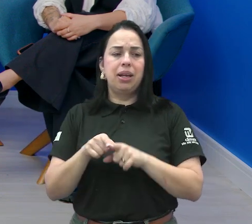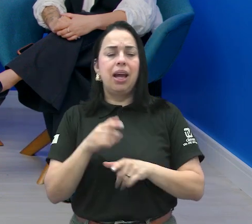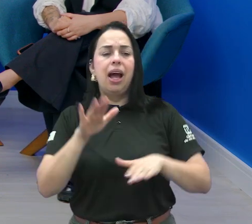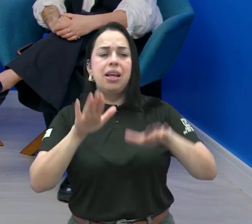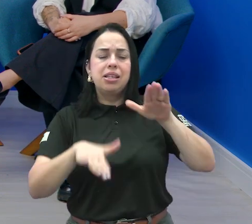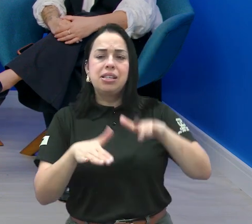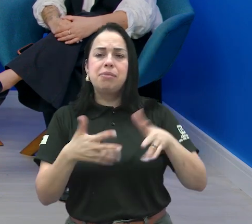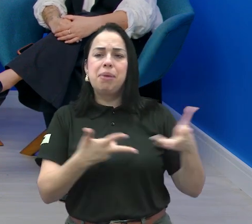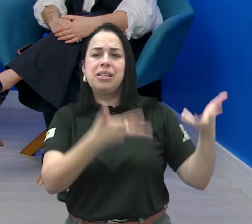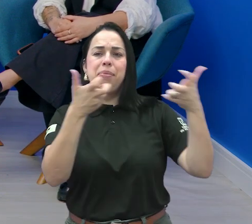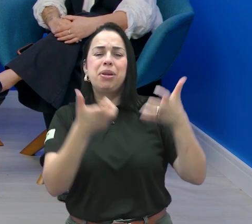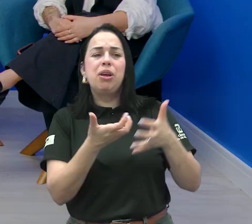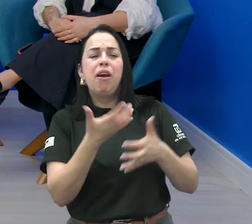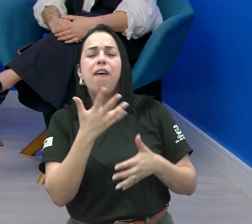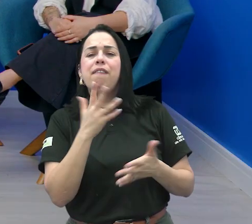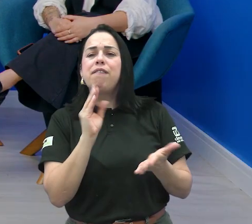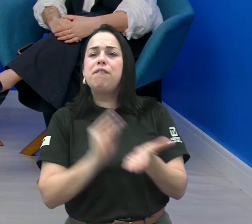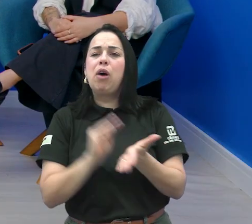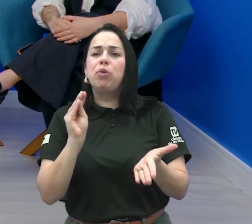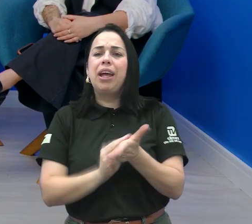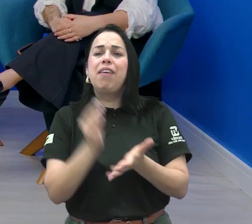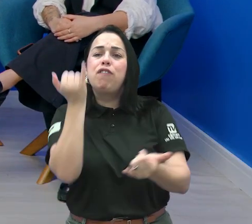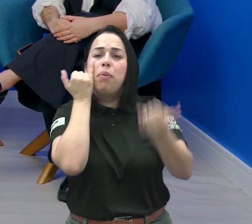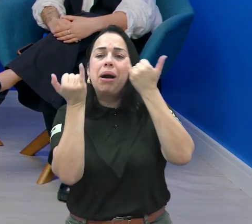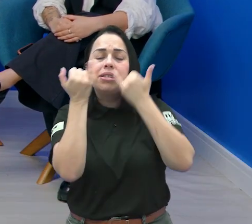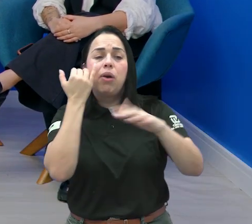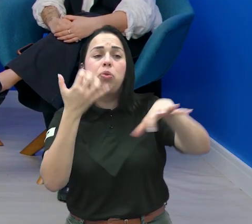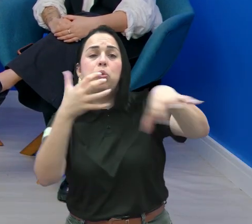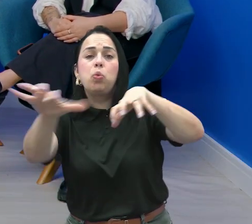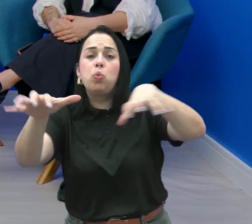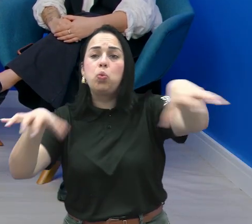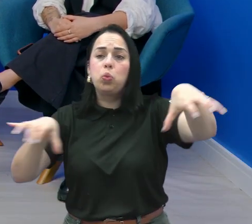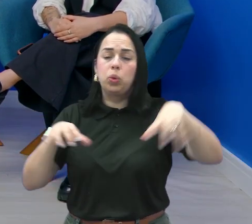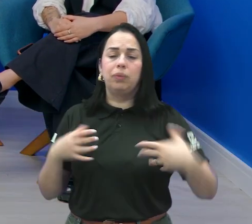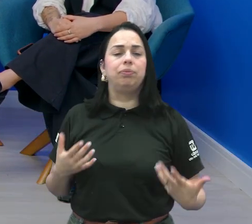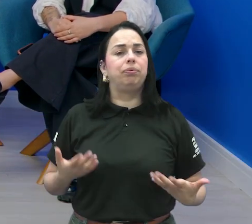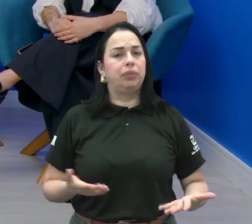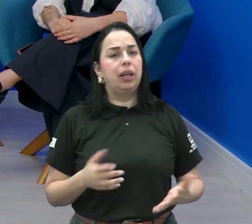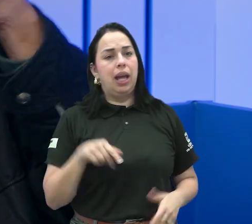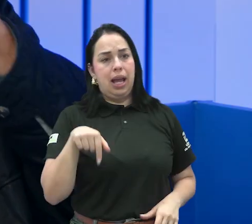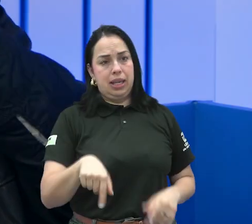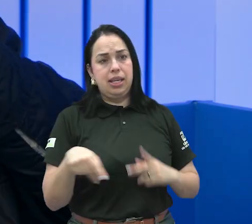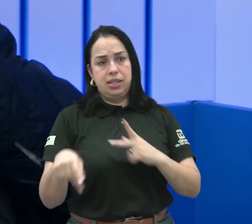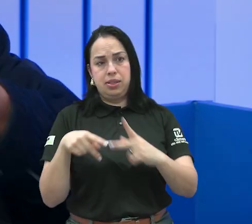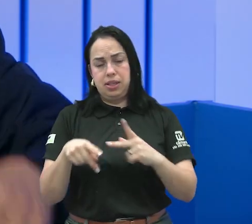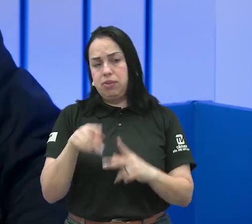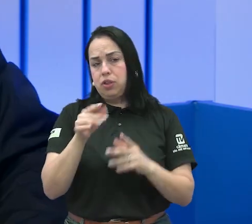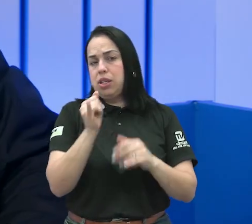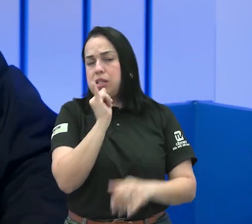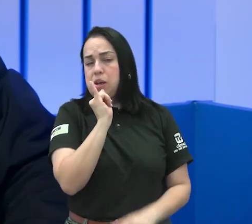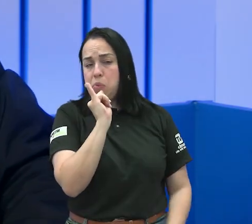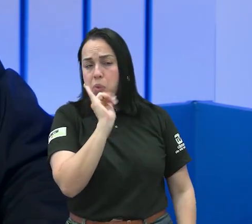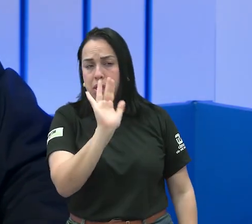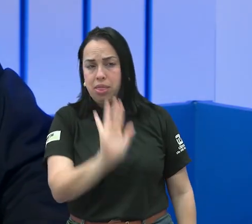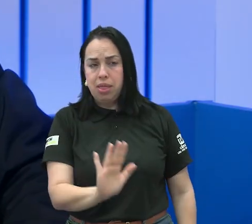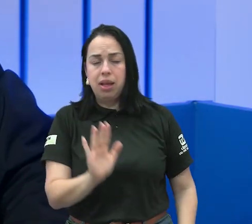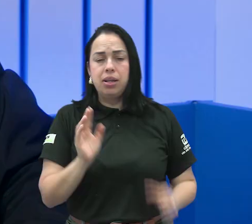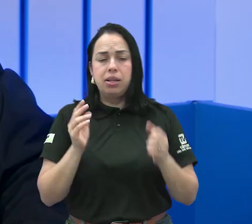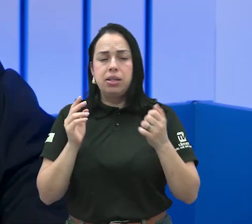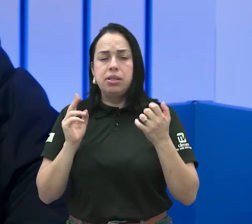sendo esquecidos, mesmo por essa nova forma de avaliar. E eu posso te dar um exemplo, né? São José dos Campos, eu